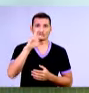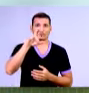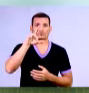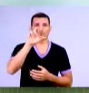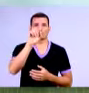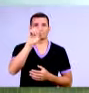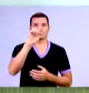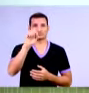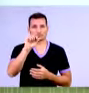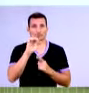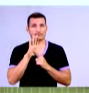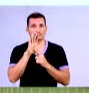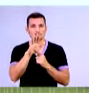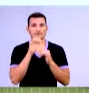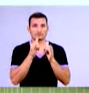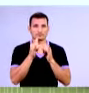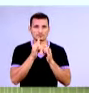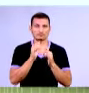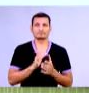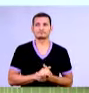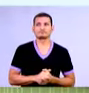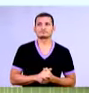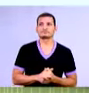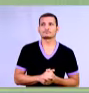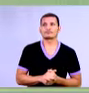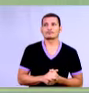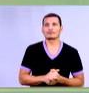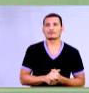informações. Mais uma imagem que eu gostaria de destacar,